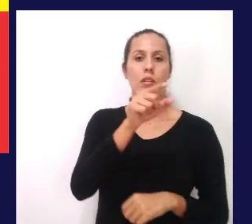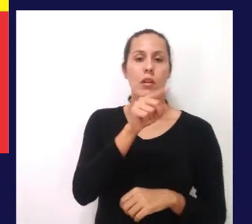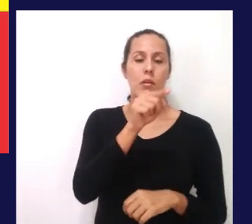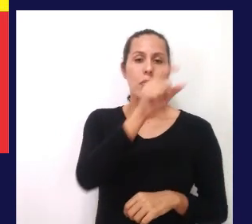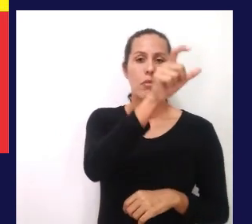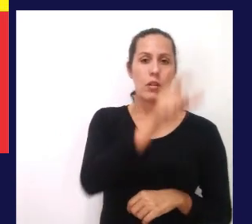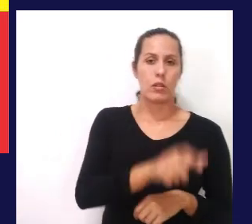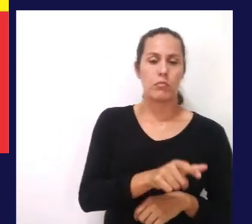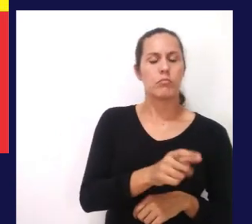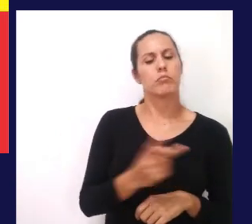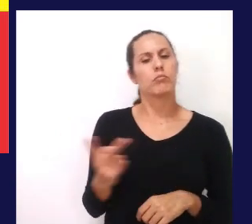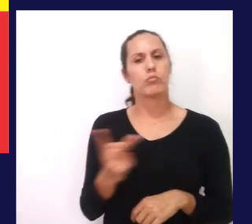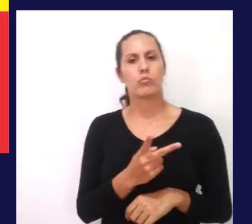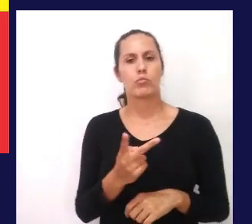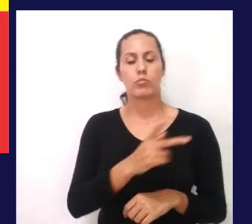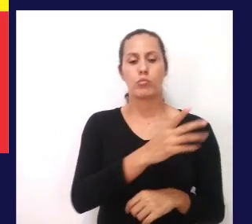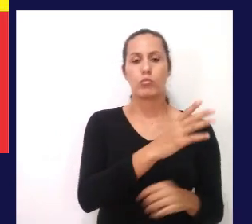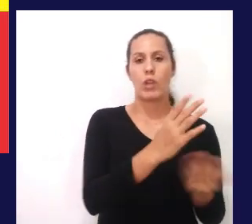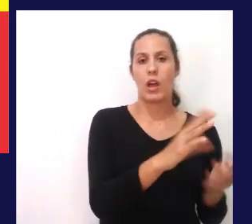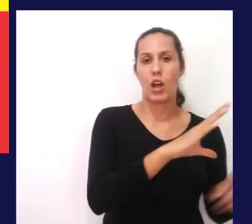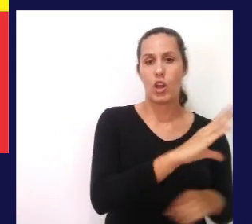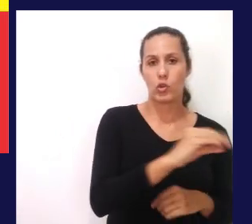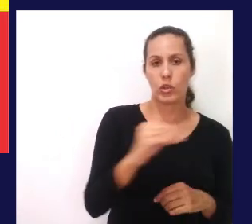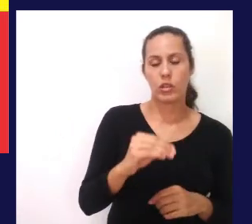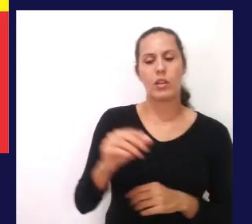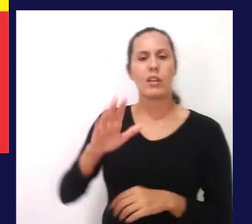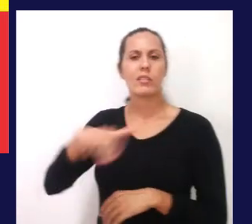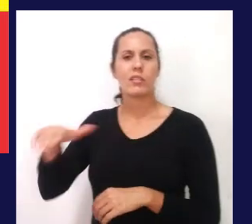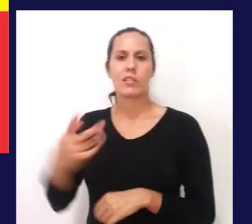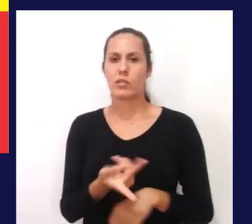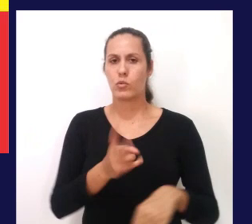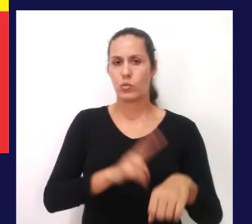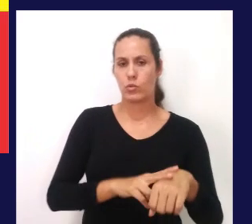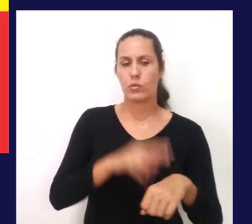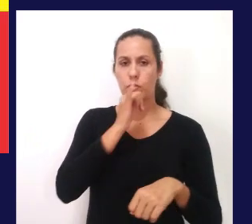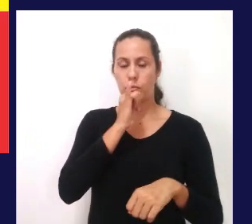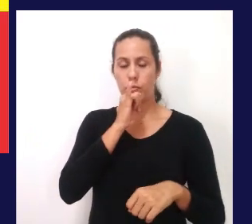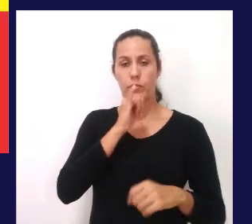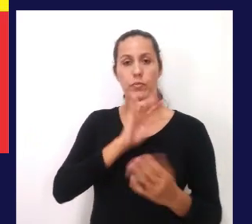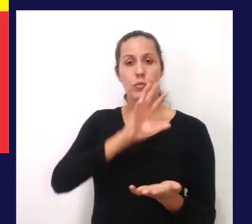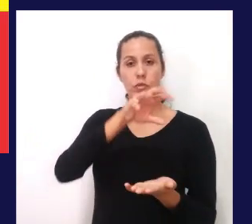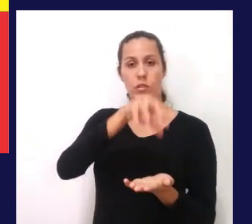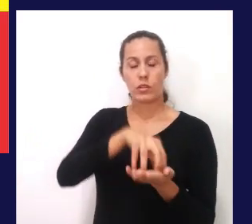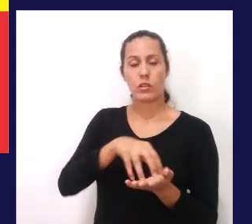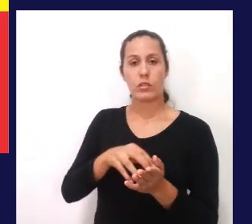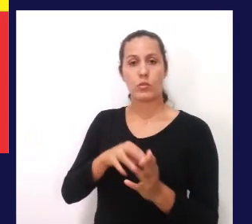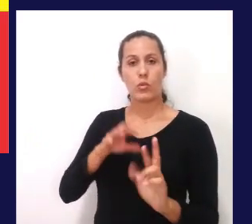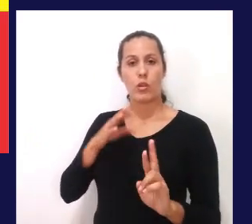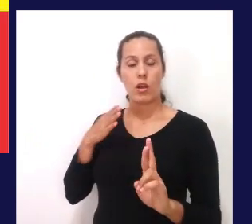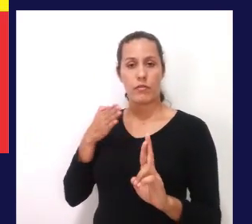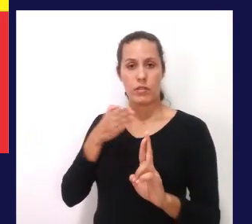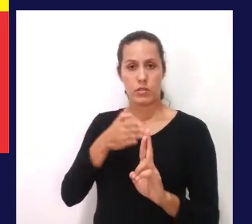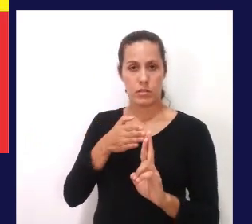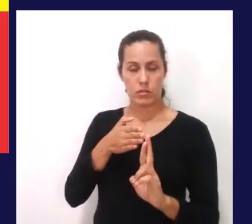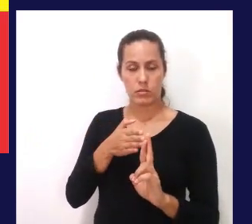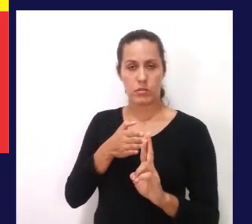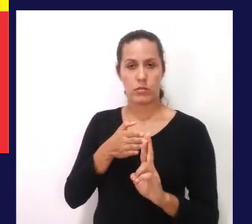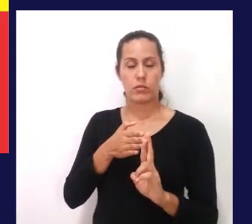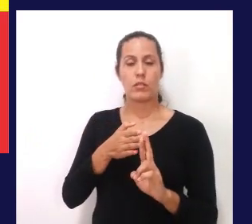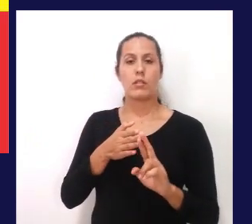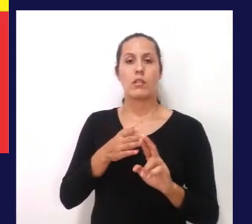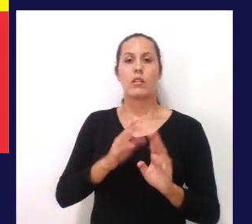para a criança e o adolescente. Por exemplo, vai existir o Centro de Referência